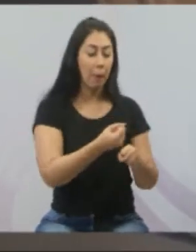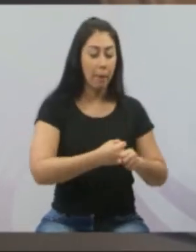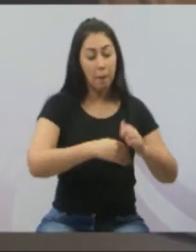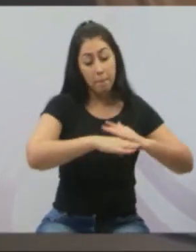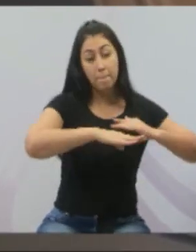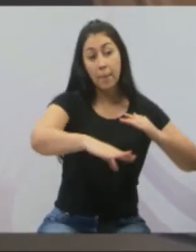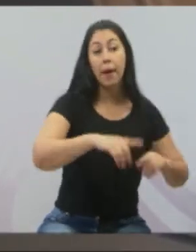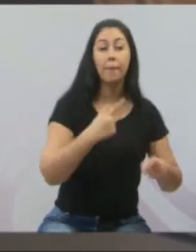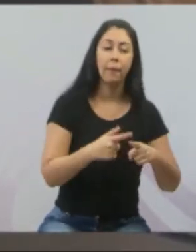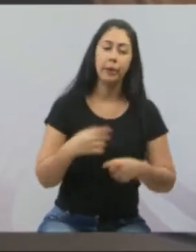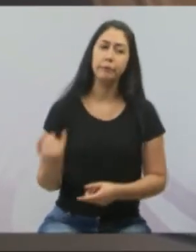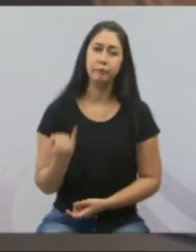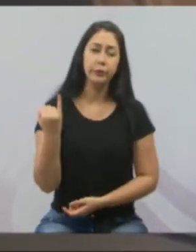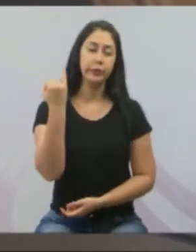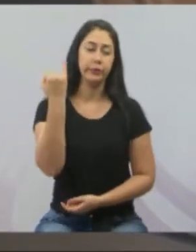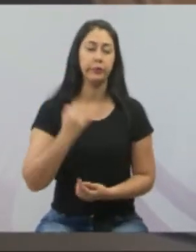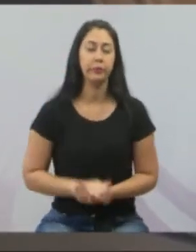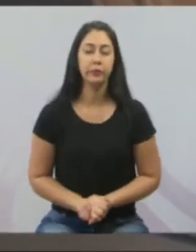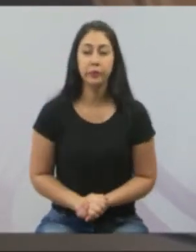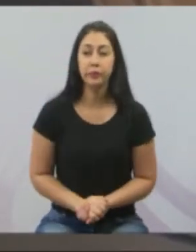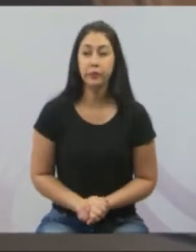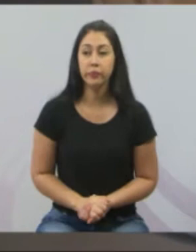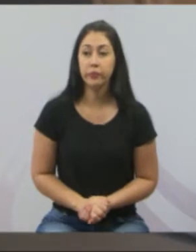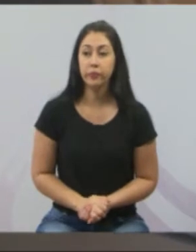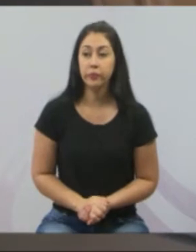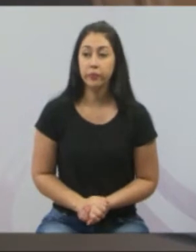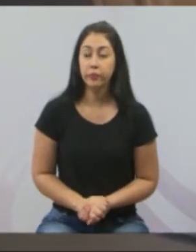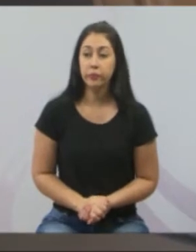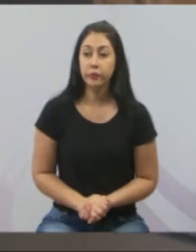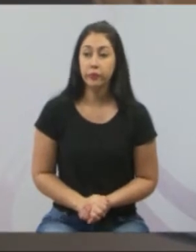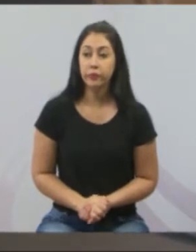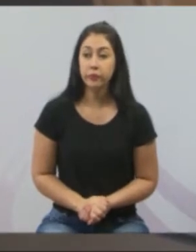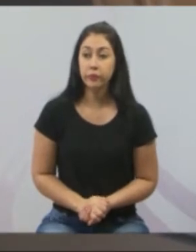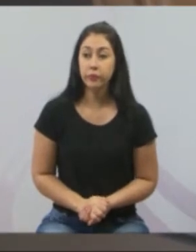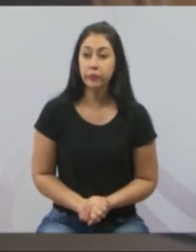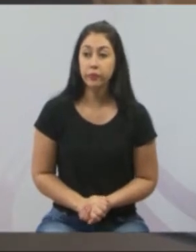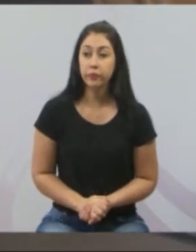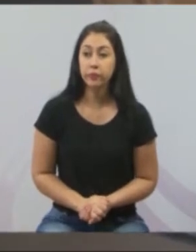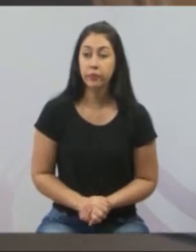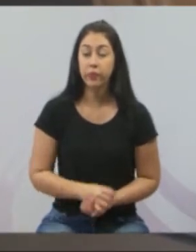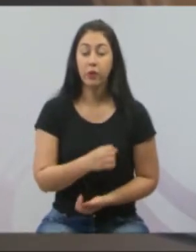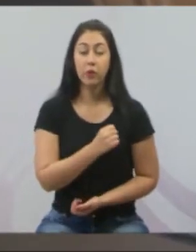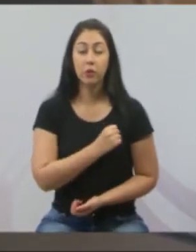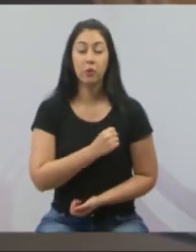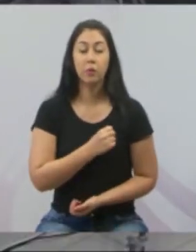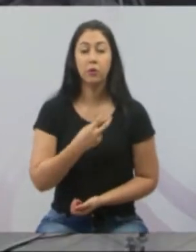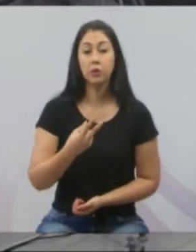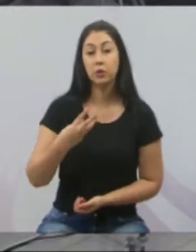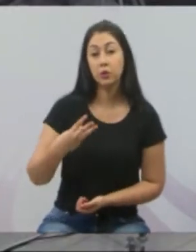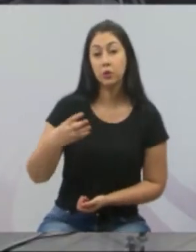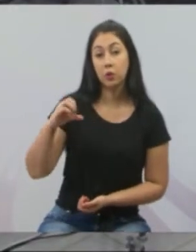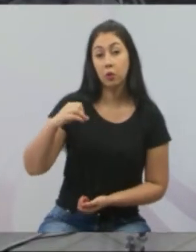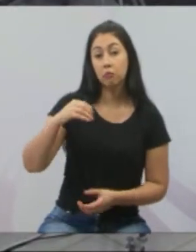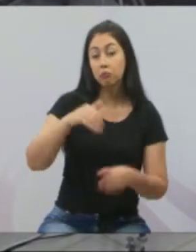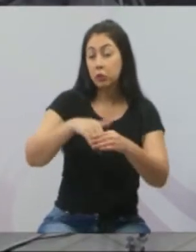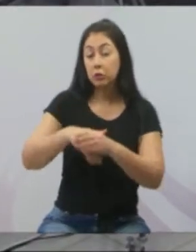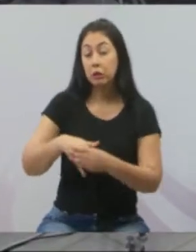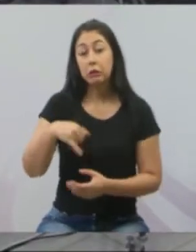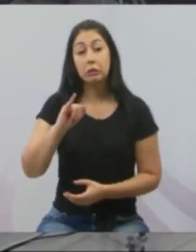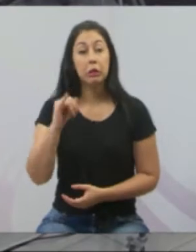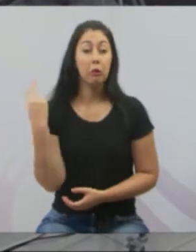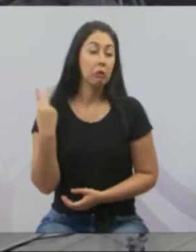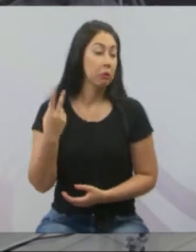troca de postes de madeira localizado defronte do número 6 da Avenida 3 de Julho, no conjunto 22 de Abril, em Jacareí, para maior segurança